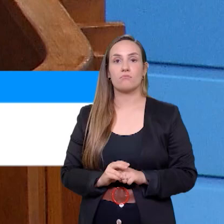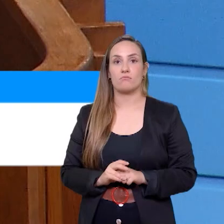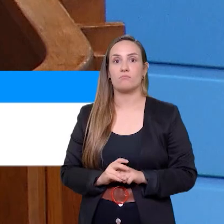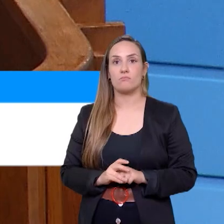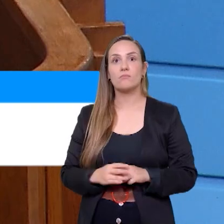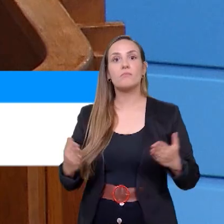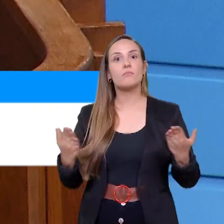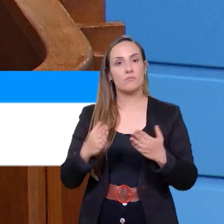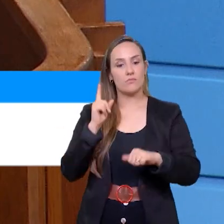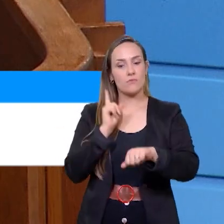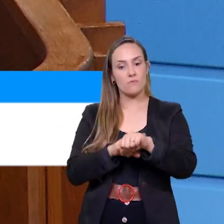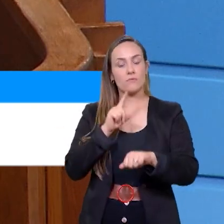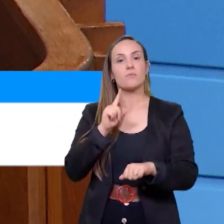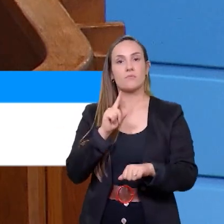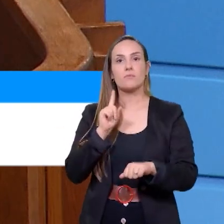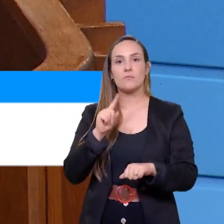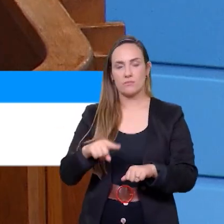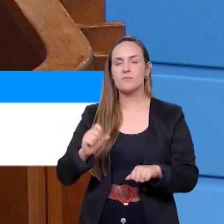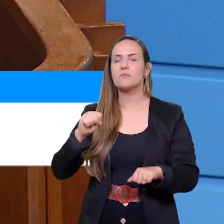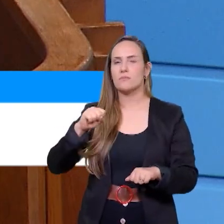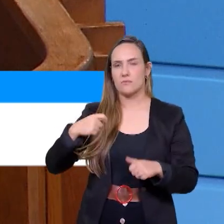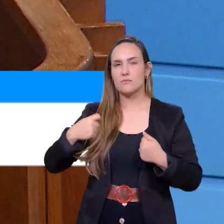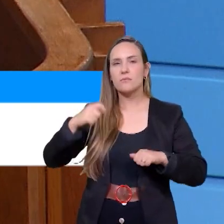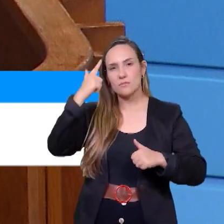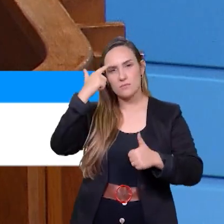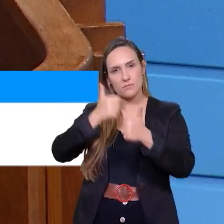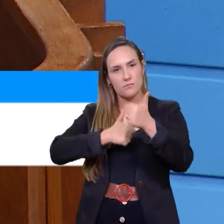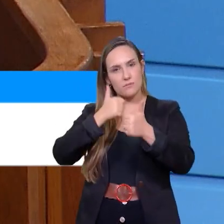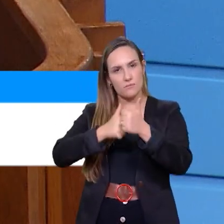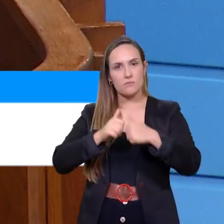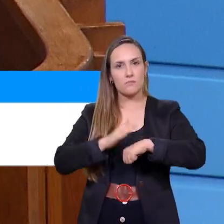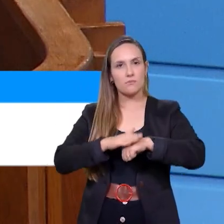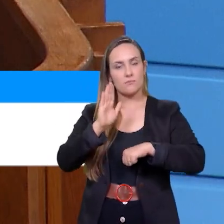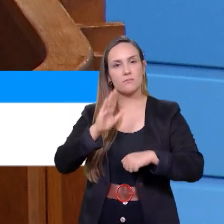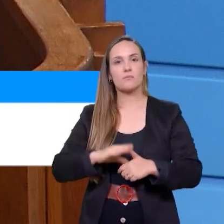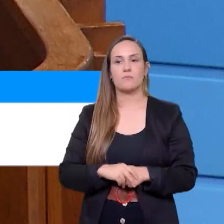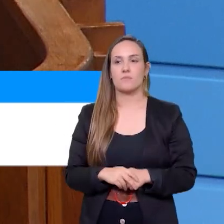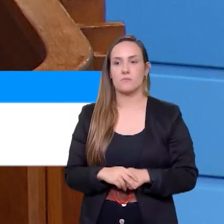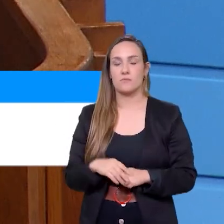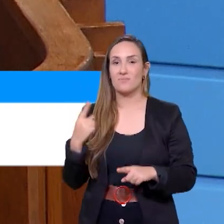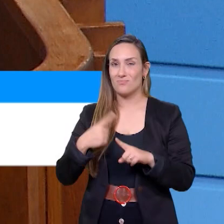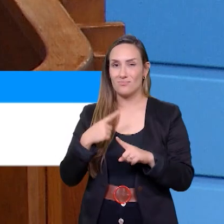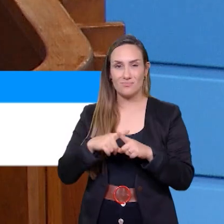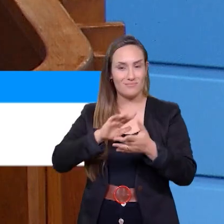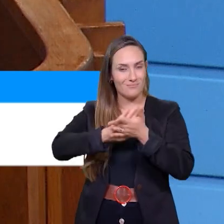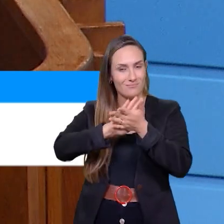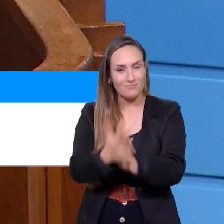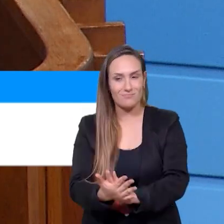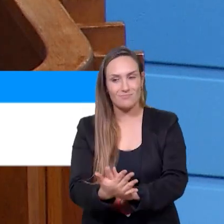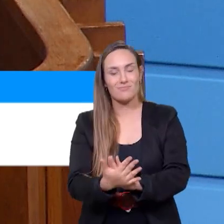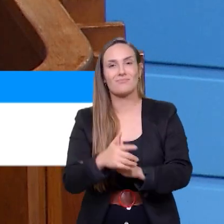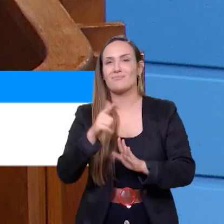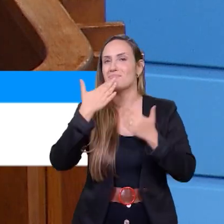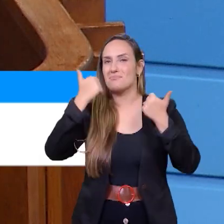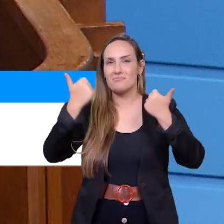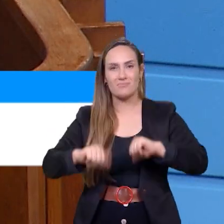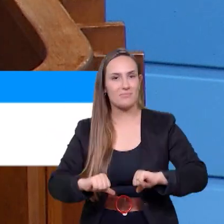E esse momento é o momento de nós aprofundarmos essa reflexão, sim, porque o racismo é a pior chaga que